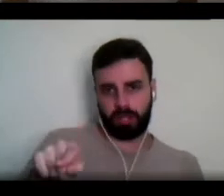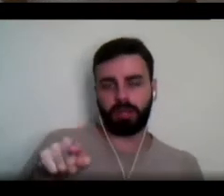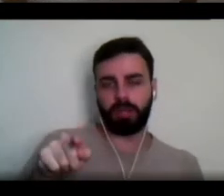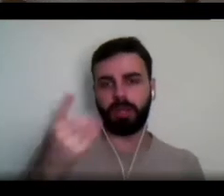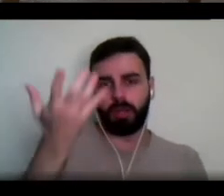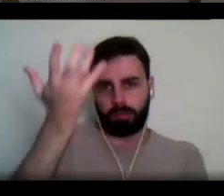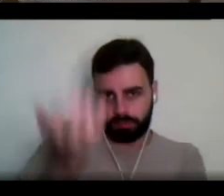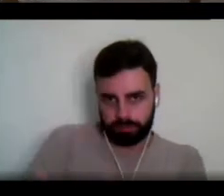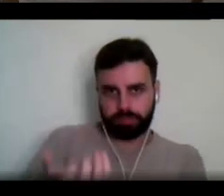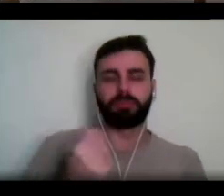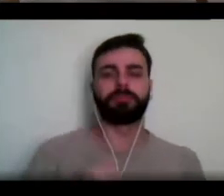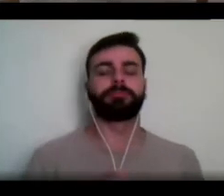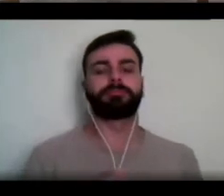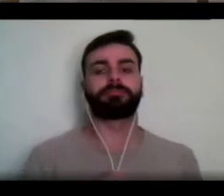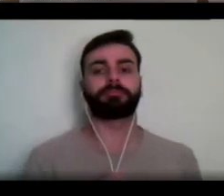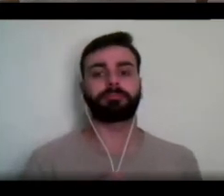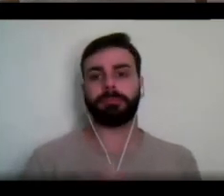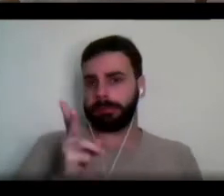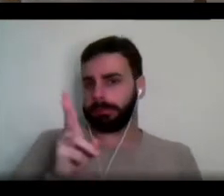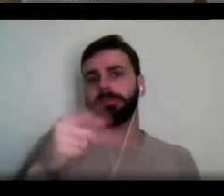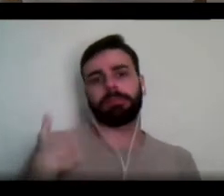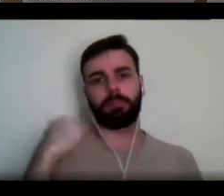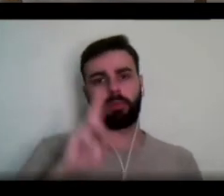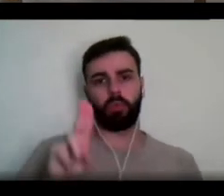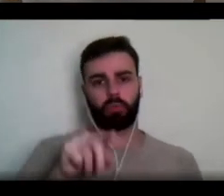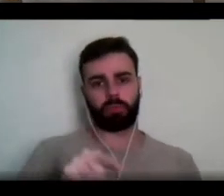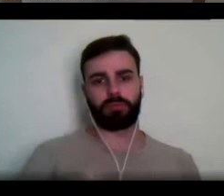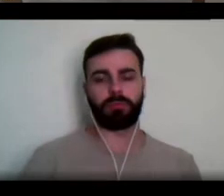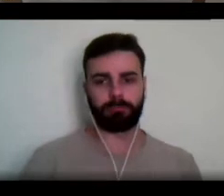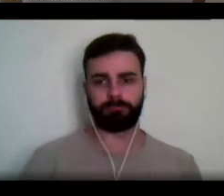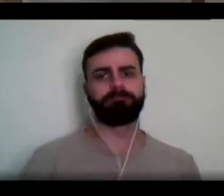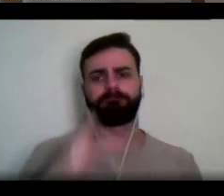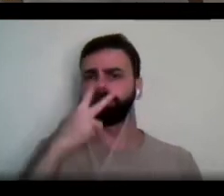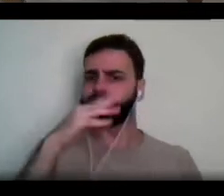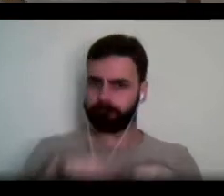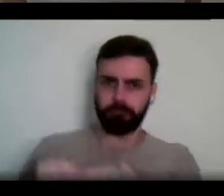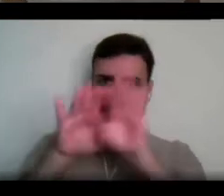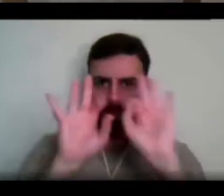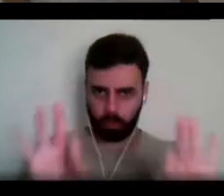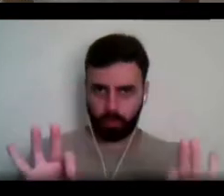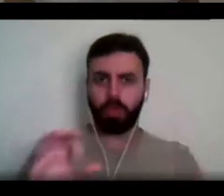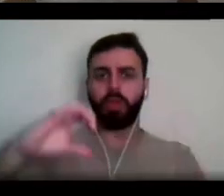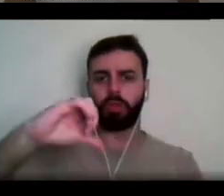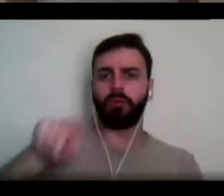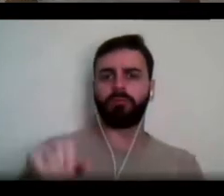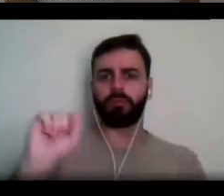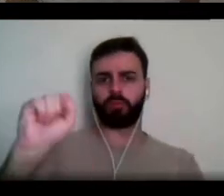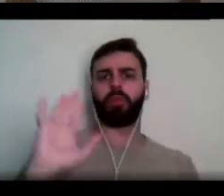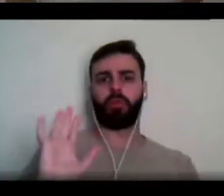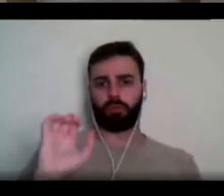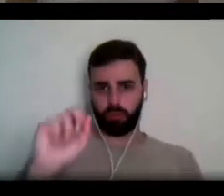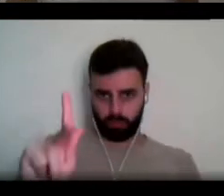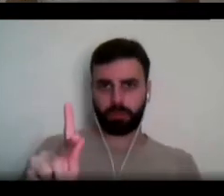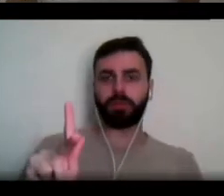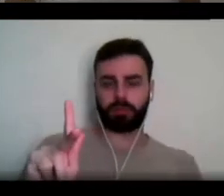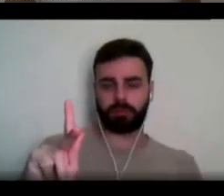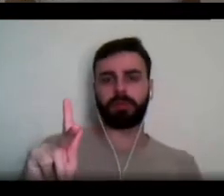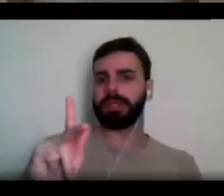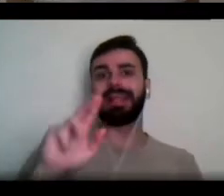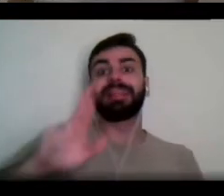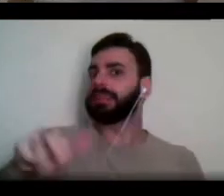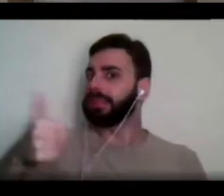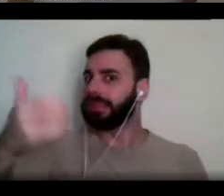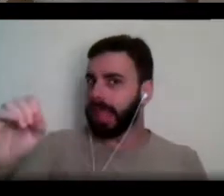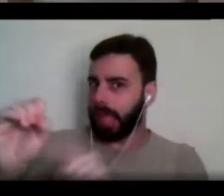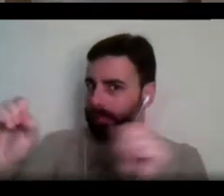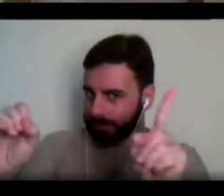exercícios do livro, eu uso sempre G igual a 9,8 metros por segundo ao quadrado. É o padrão, viu, gente? O padrão é 9,8 metros por segundo ao quadrado.